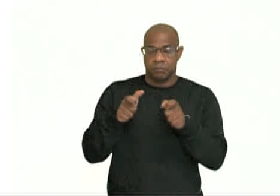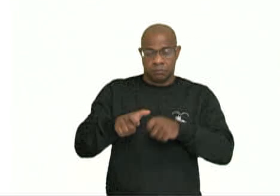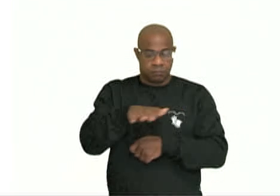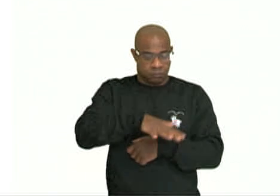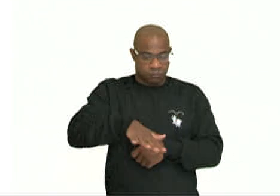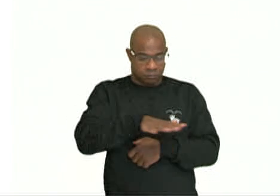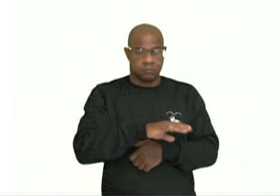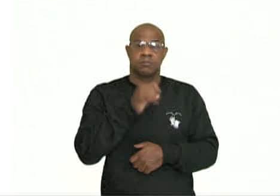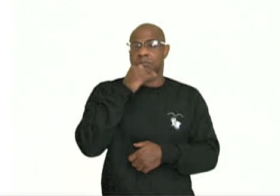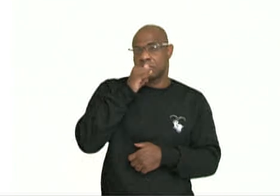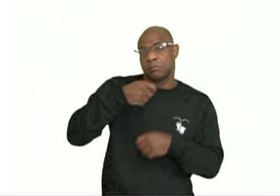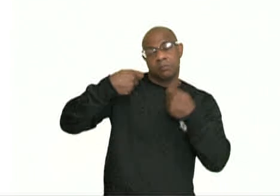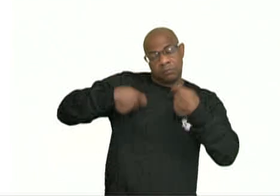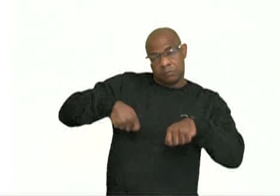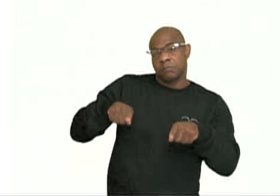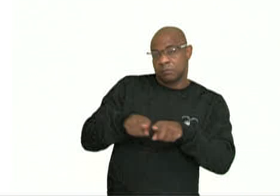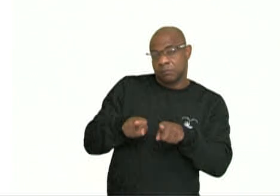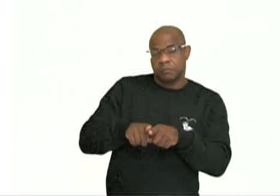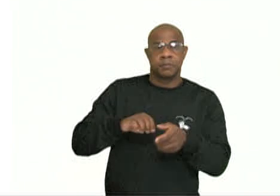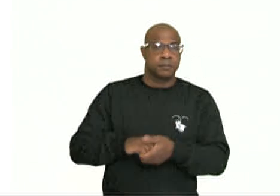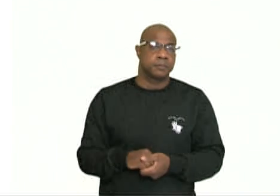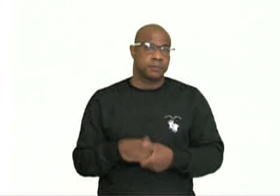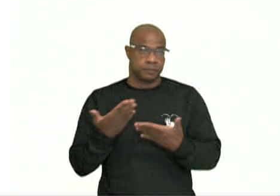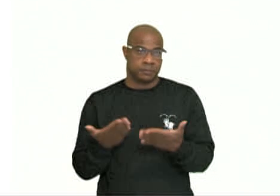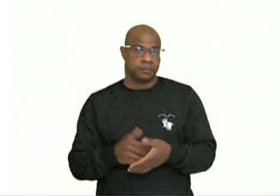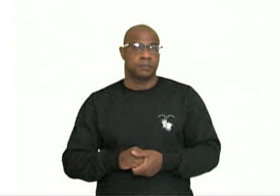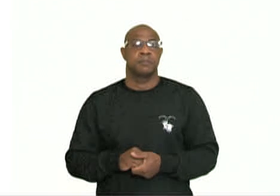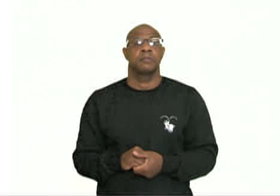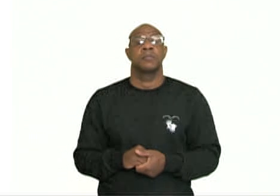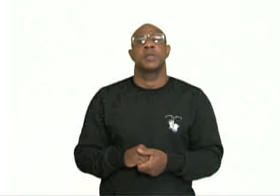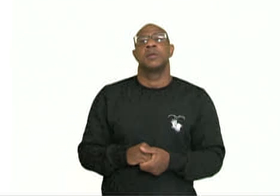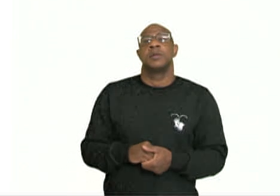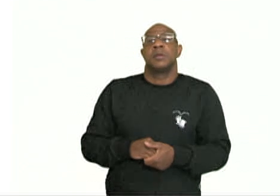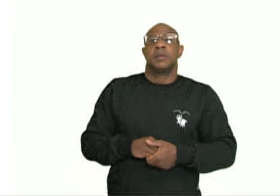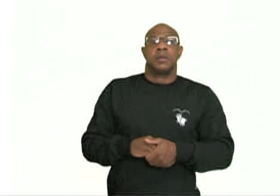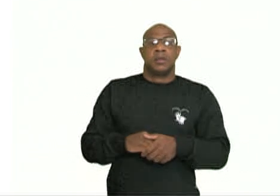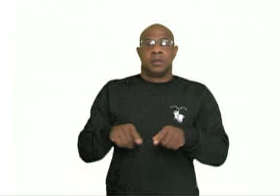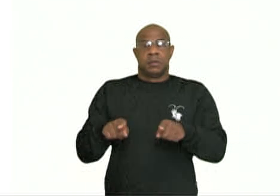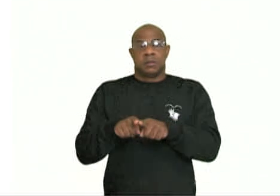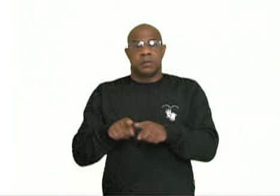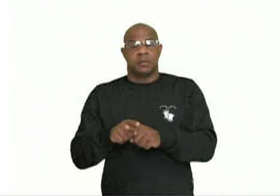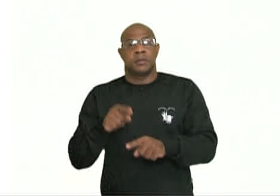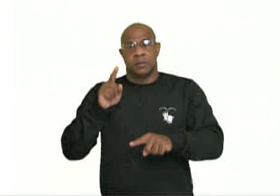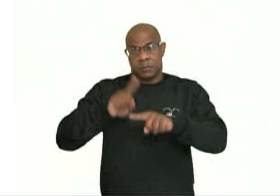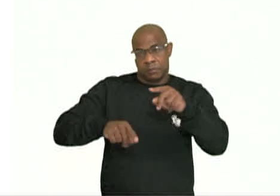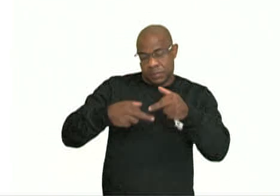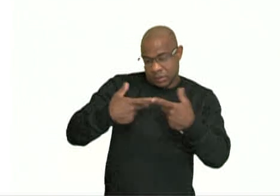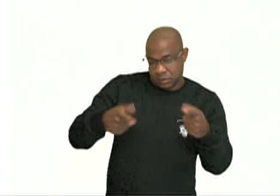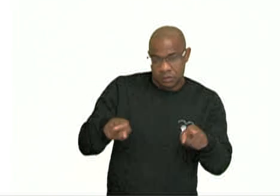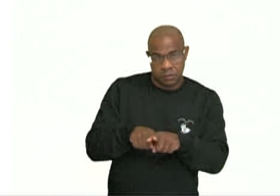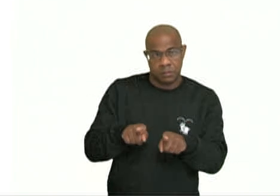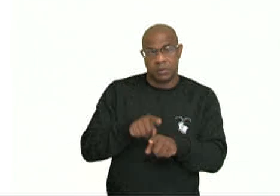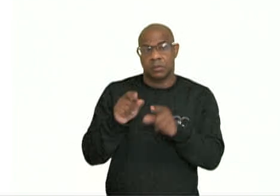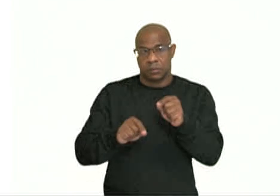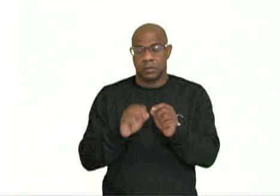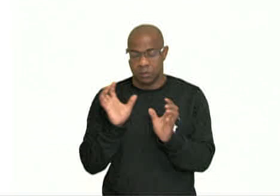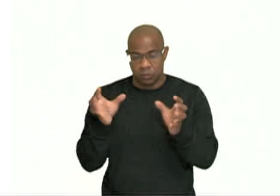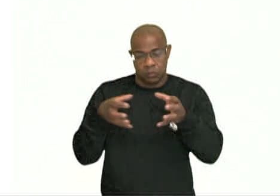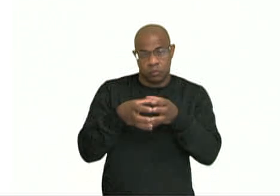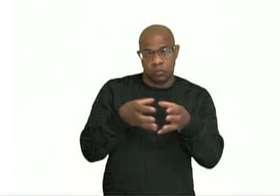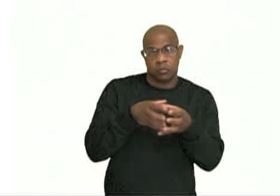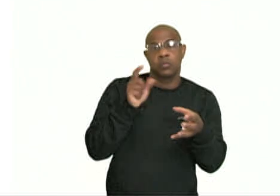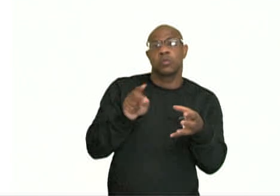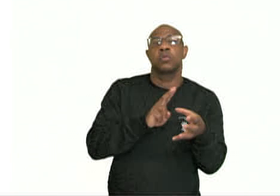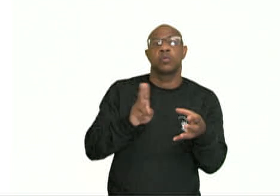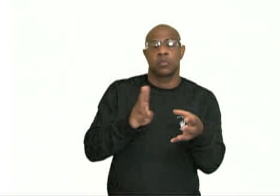e energia elétrica. A matéria-prima e os instrumentos de produção formam o conjunto de meios naturais